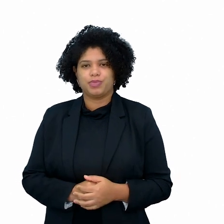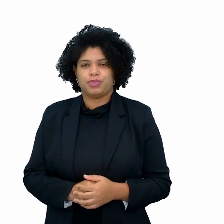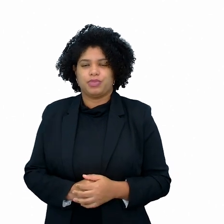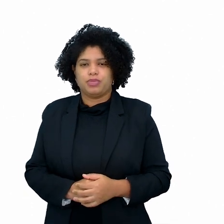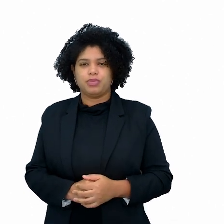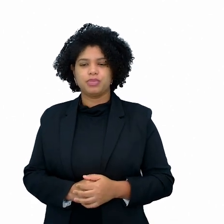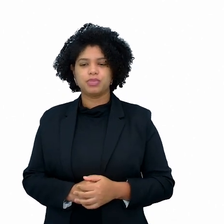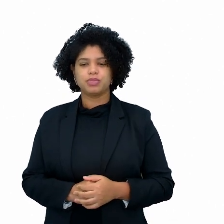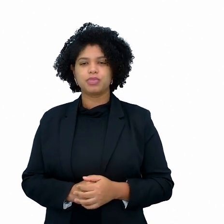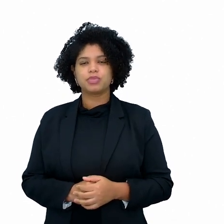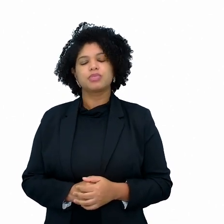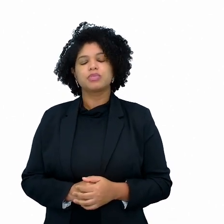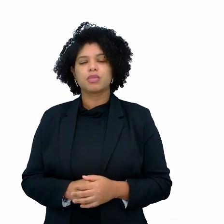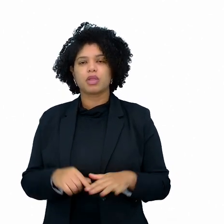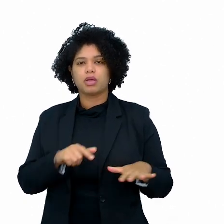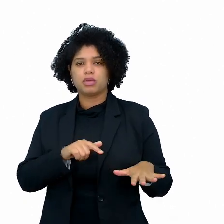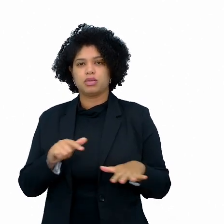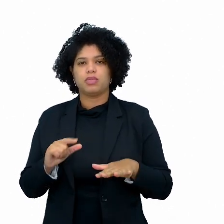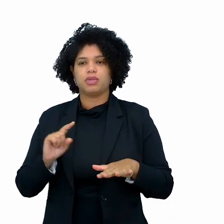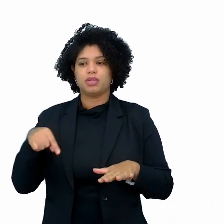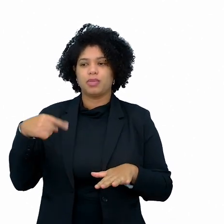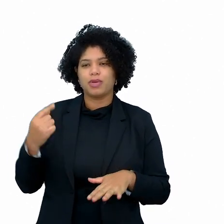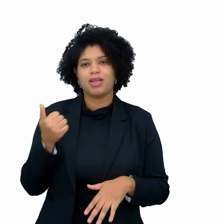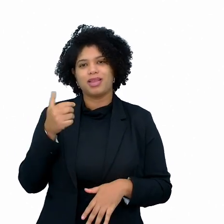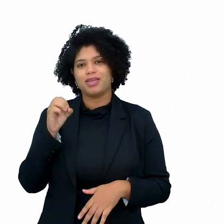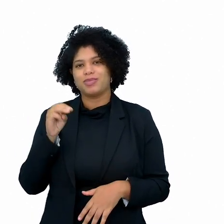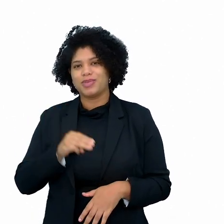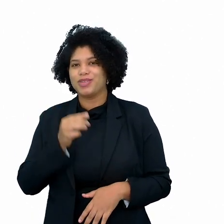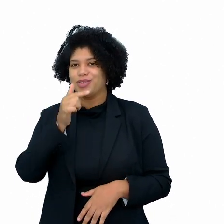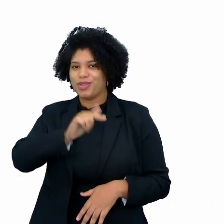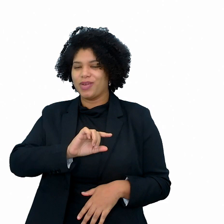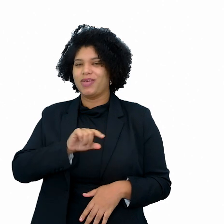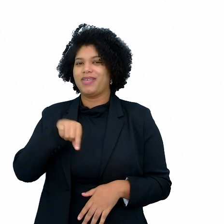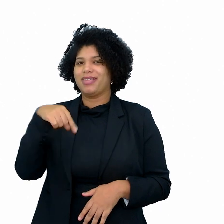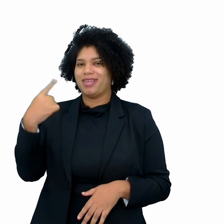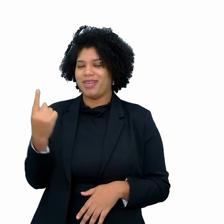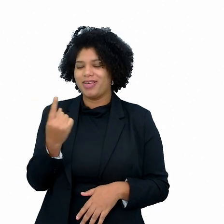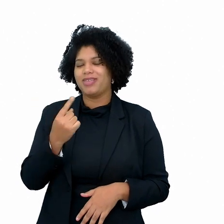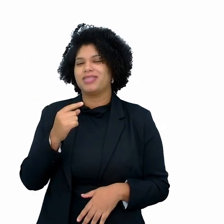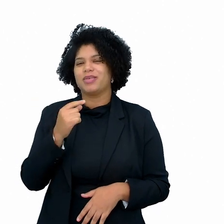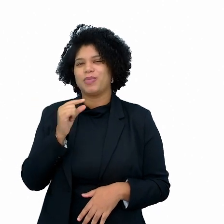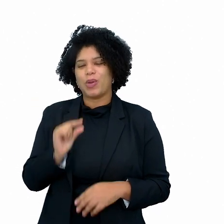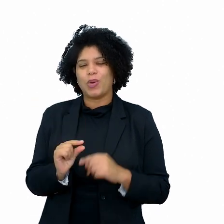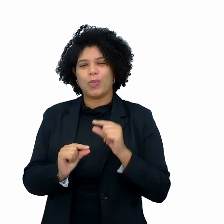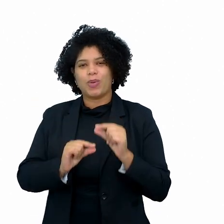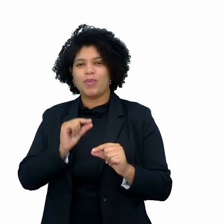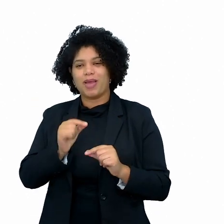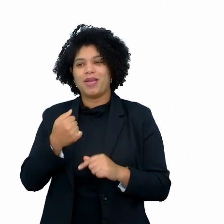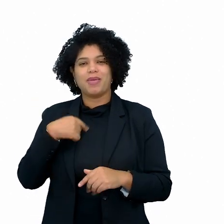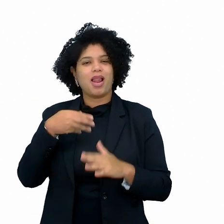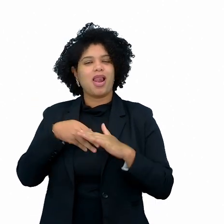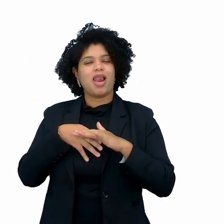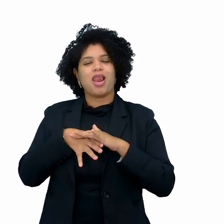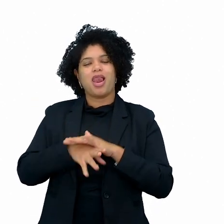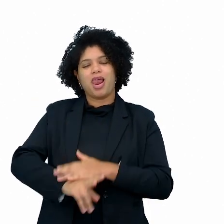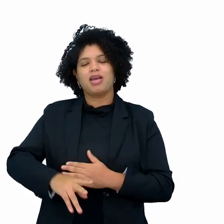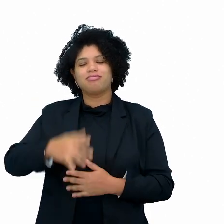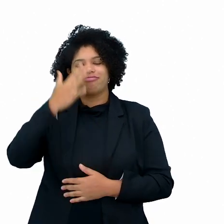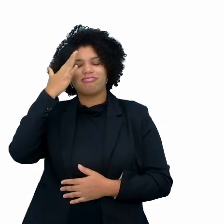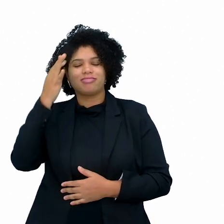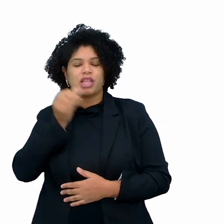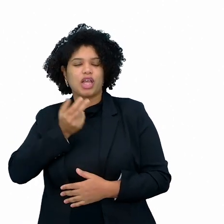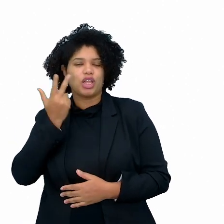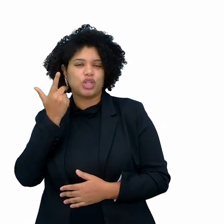na semana seguinte, você gasta 10 minutos fazendo, na outra semana, mais um pouquinho, mais um pouquinho. Quando vai ver, você já está compreendendo, né,